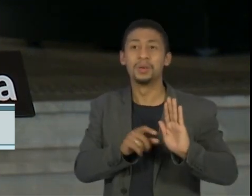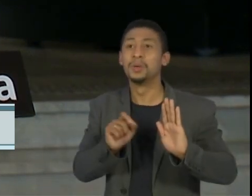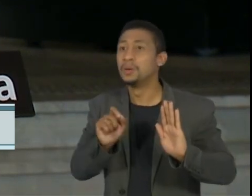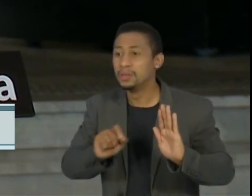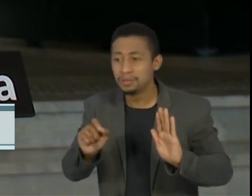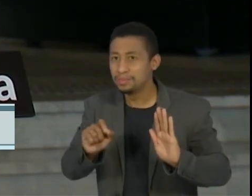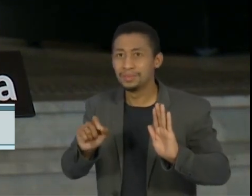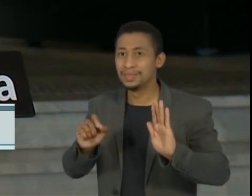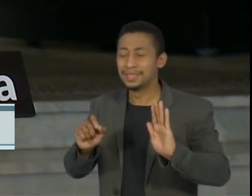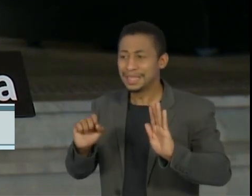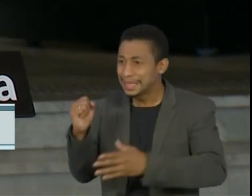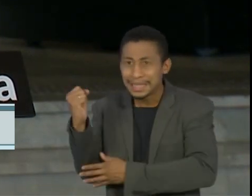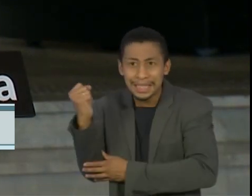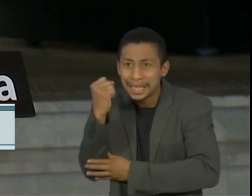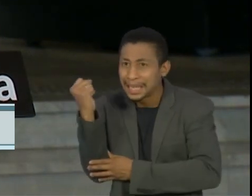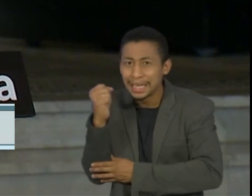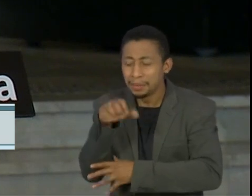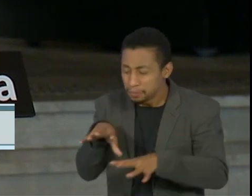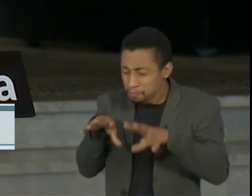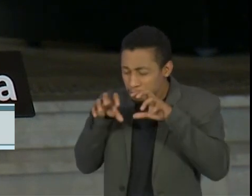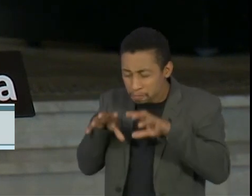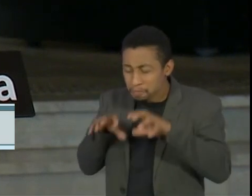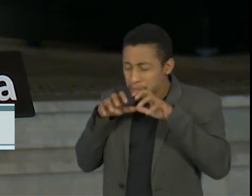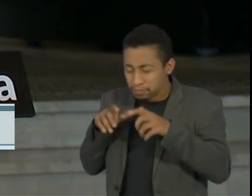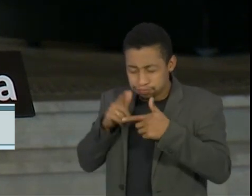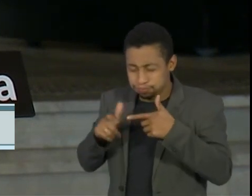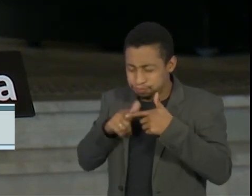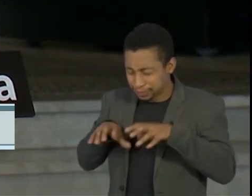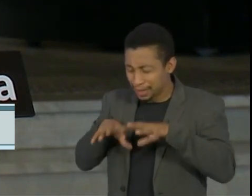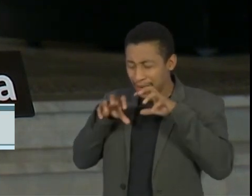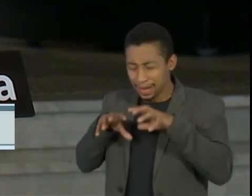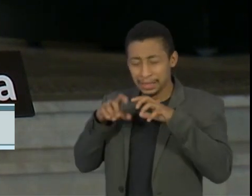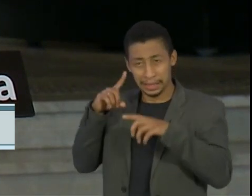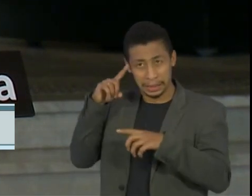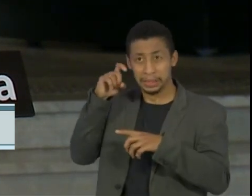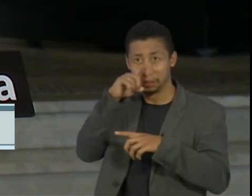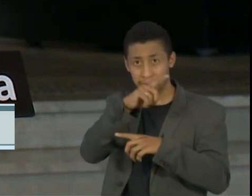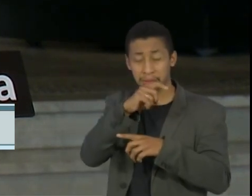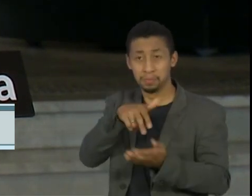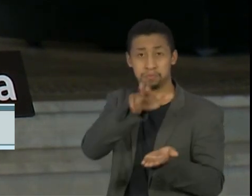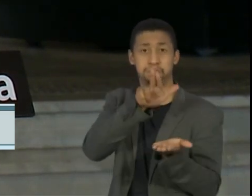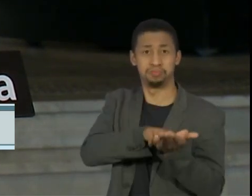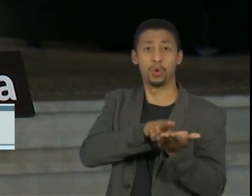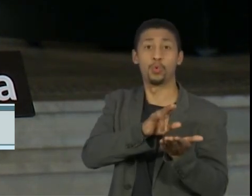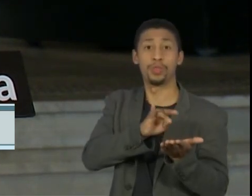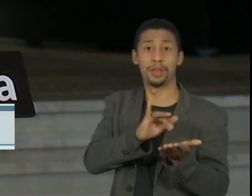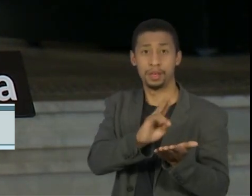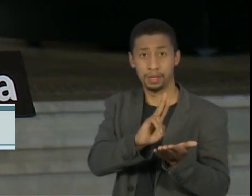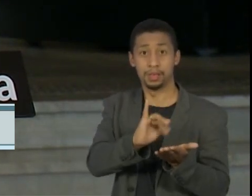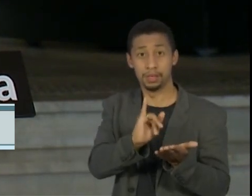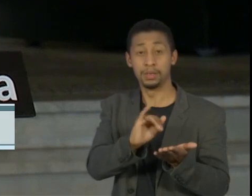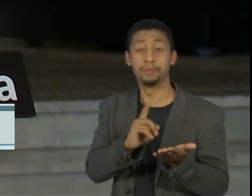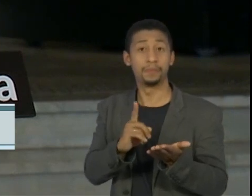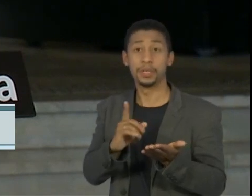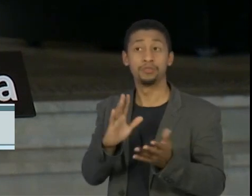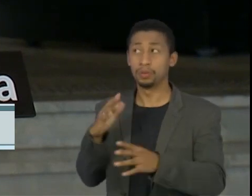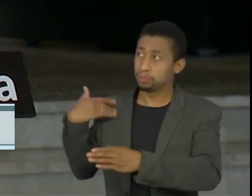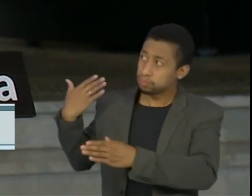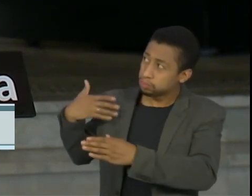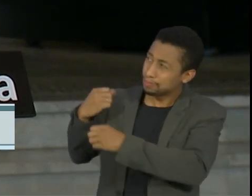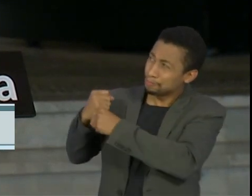doença respiratória aguda. Isso no acompanhamento de uma década. Sempre a 27ª semana é